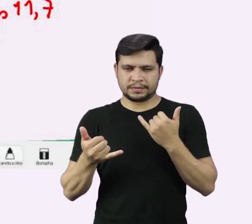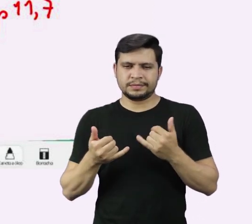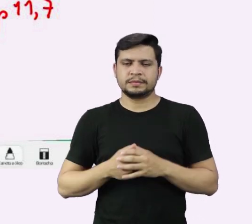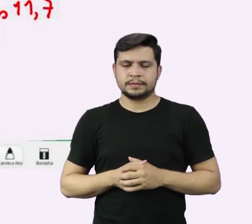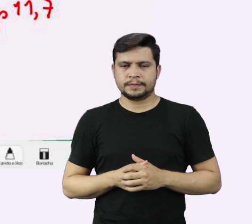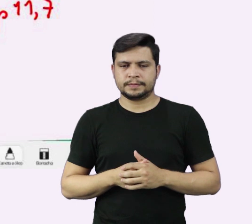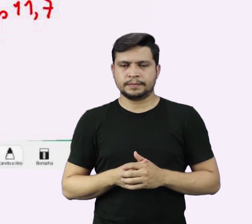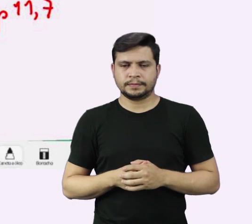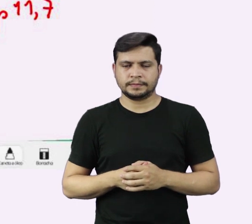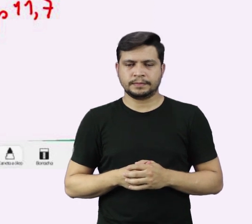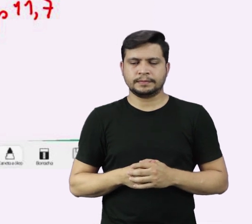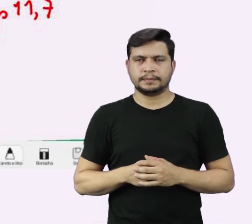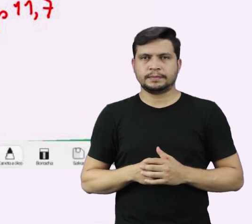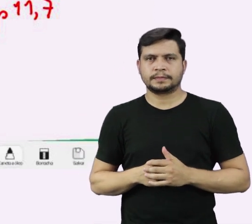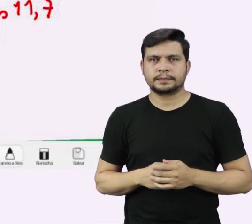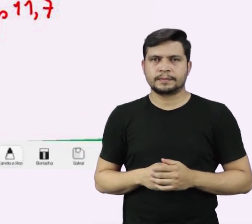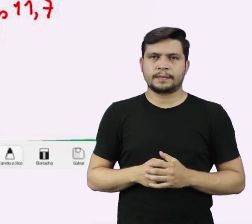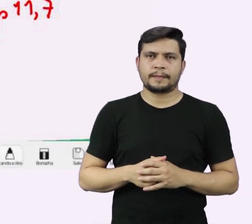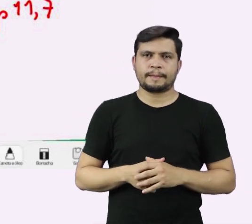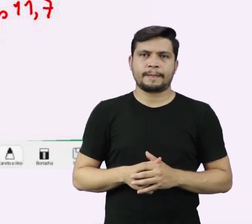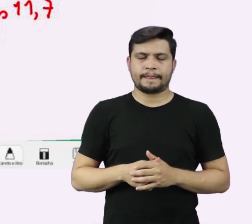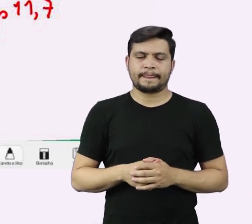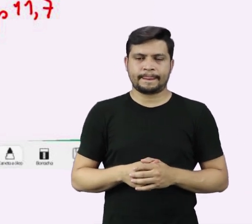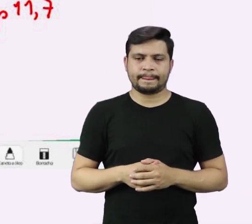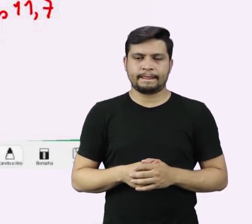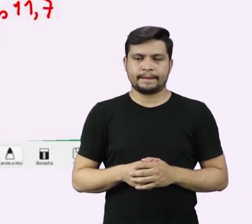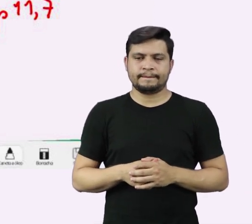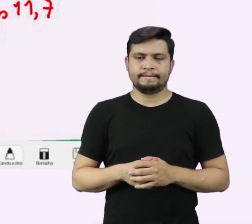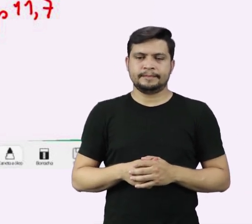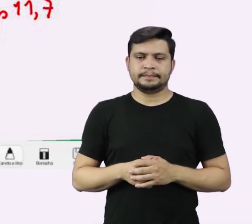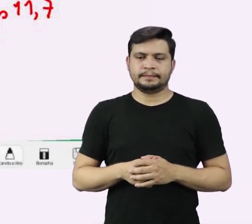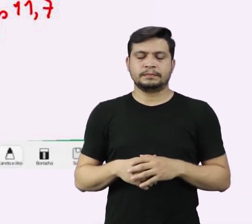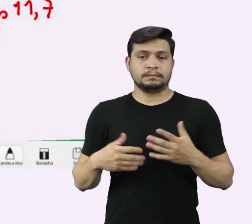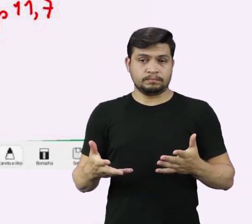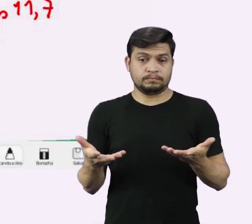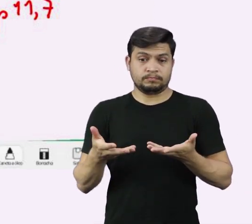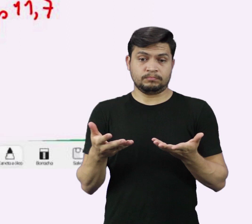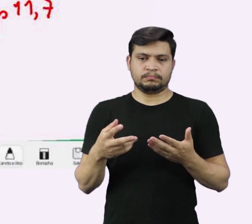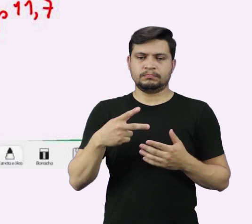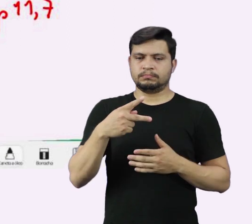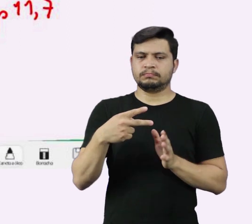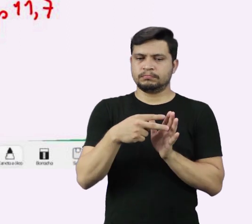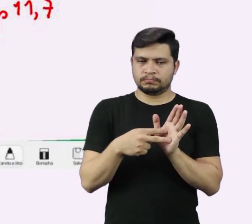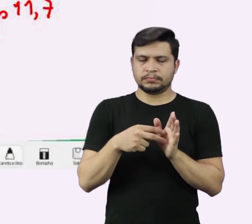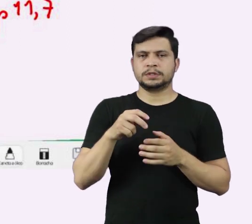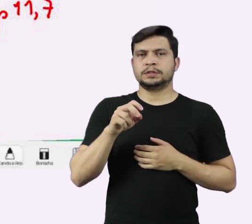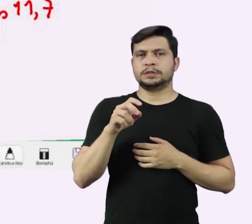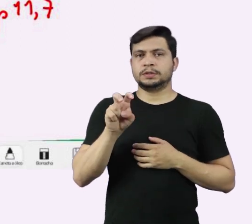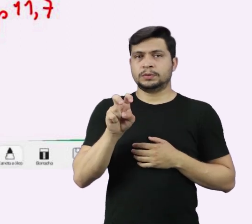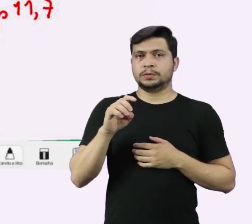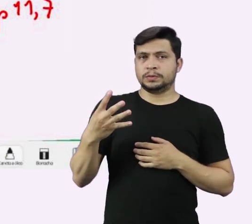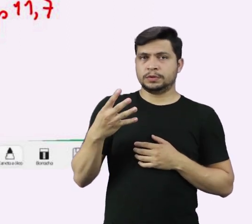teria 54, né? Dividido por 2. Então, ρ seria 54 dividido